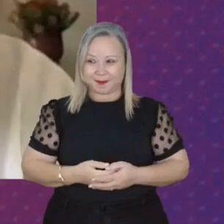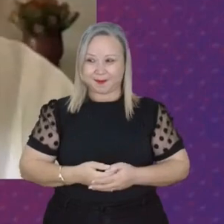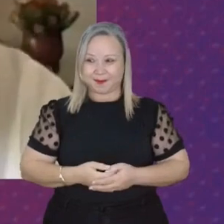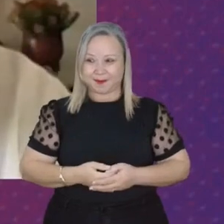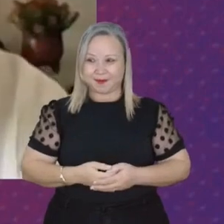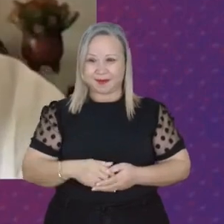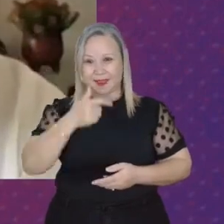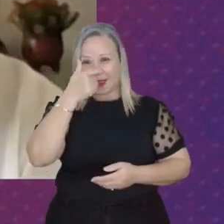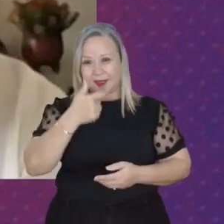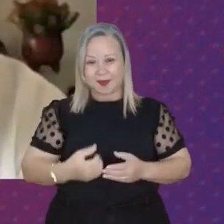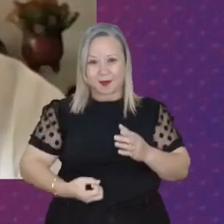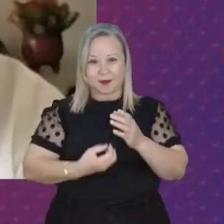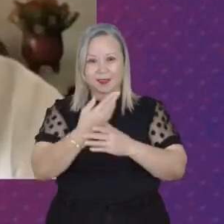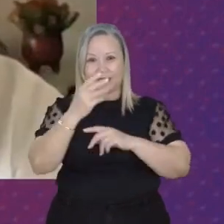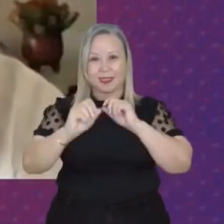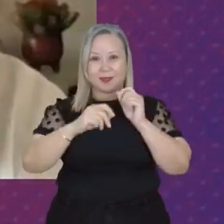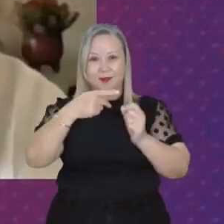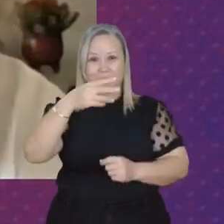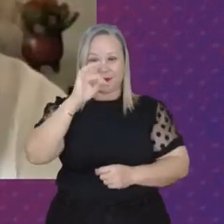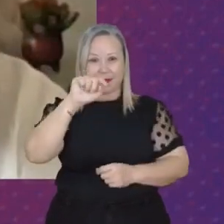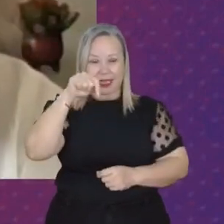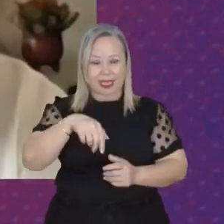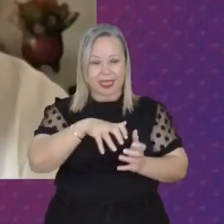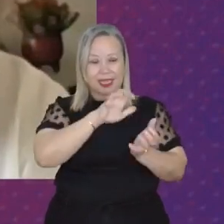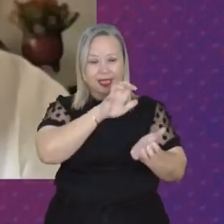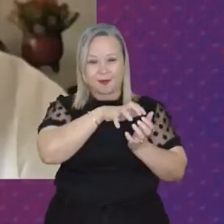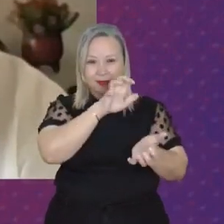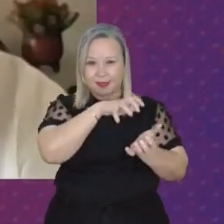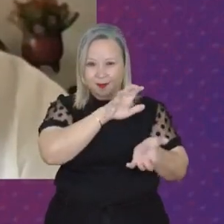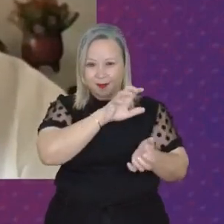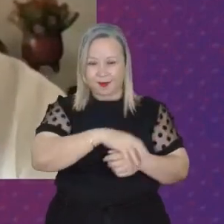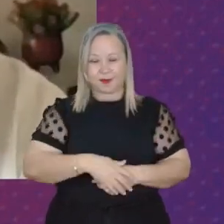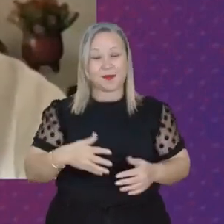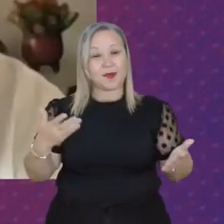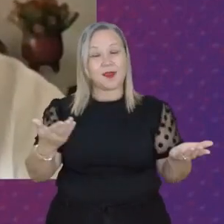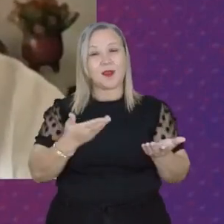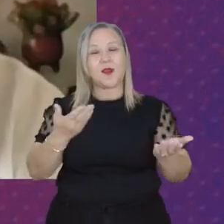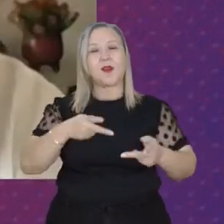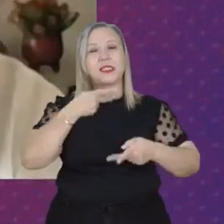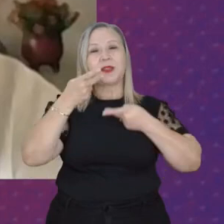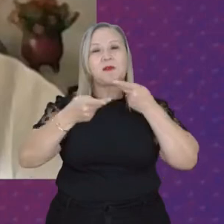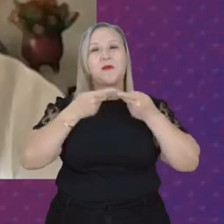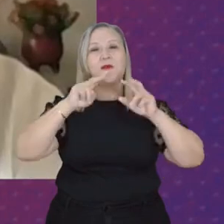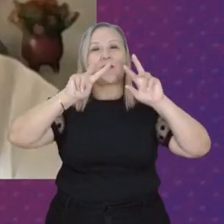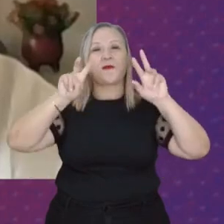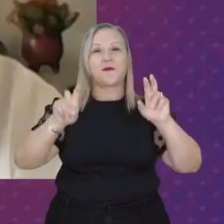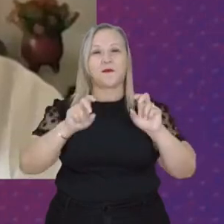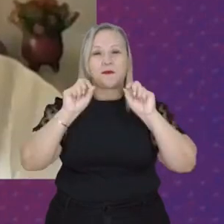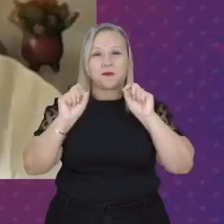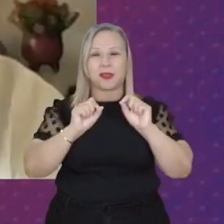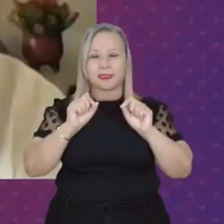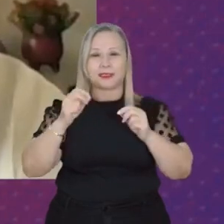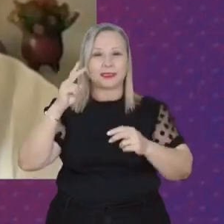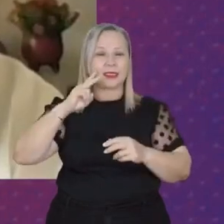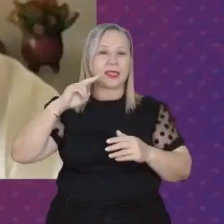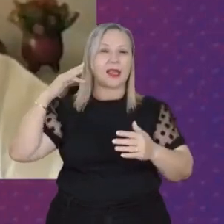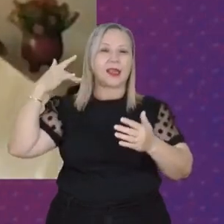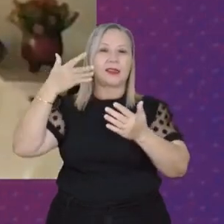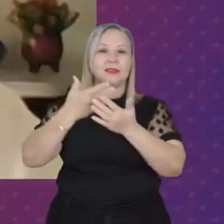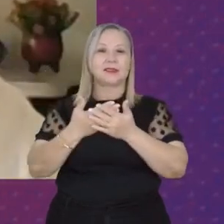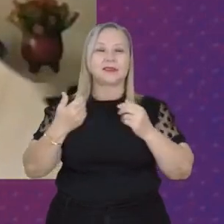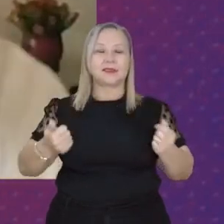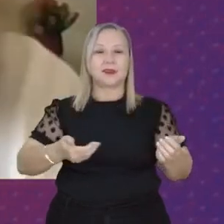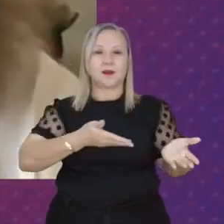sou uma das fundadoras do PT aqui em Pernambuco, e hoje a gente está falando sobre a história